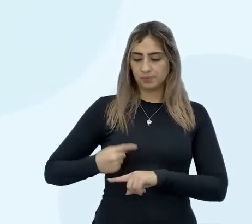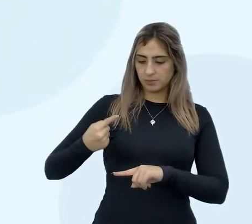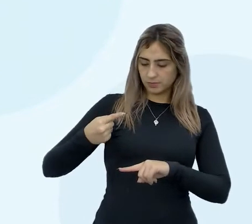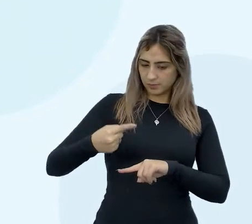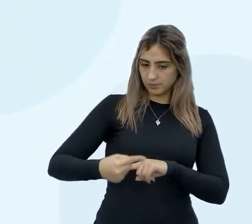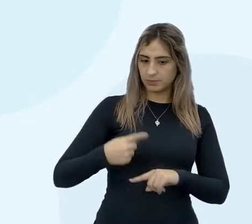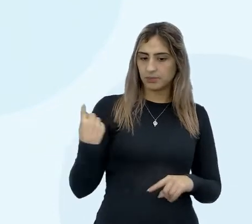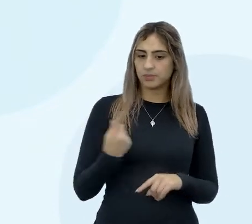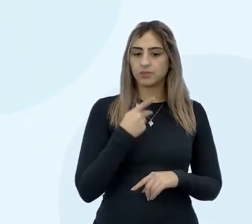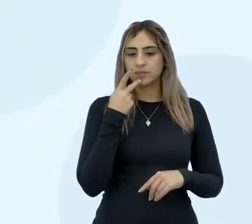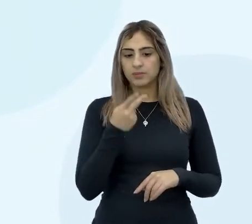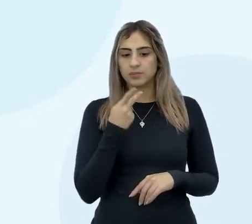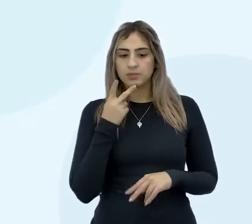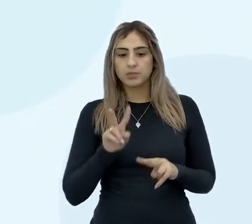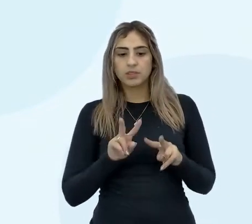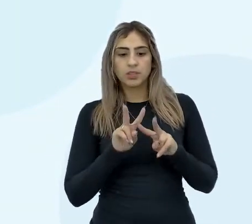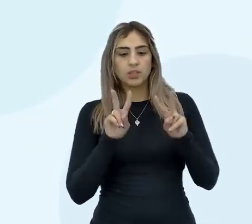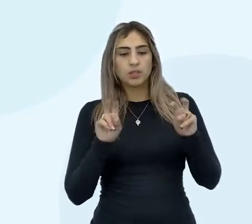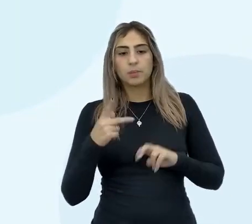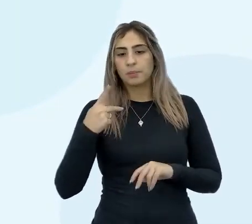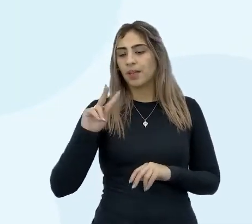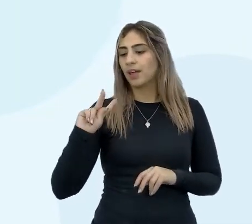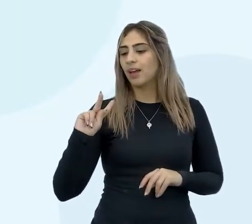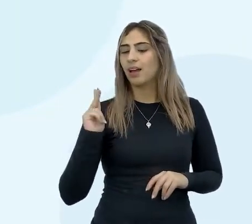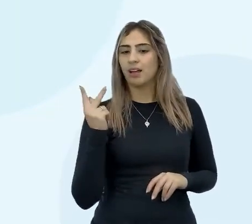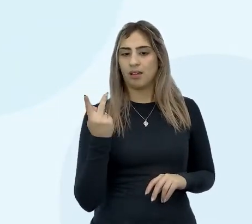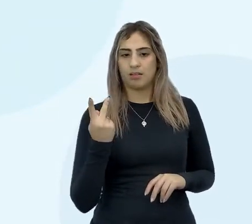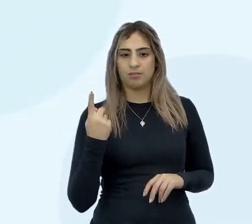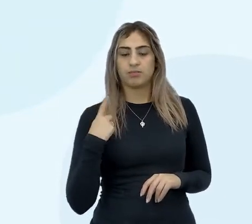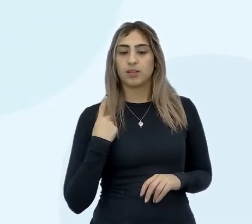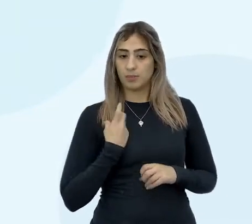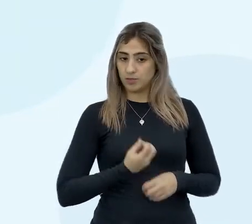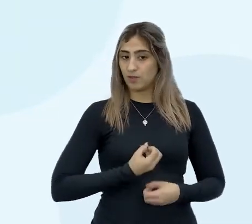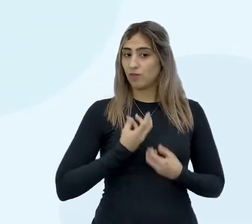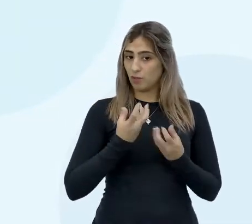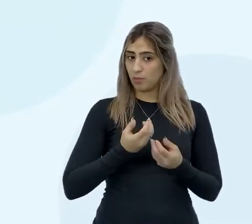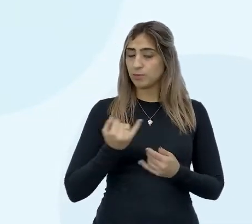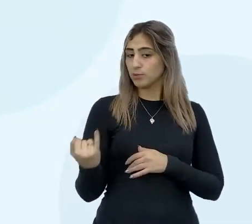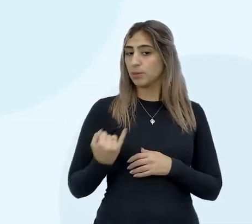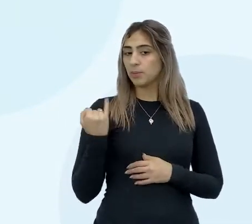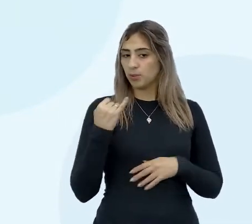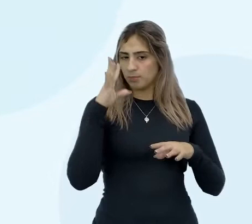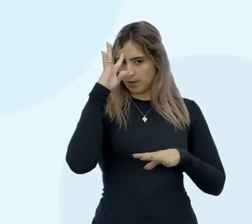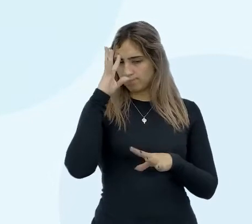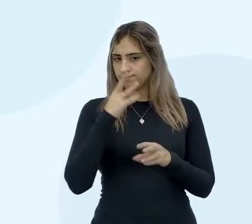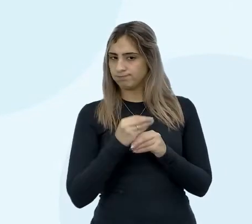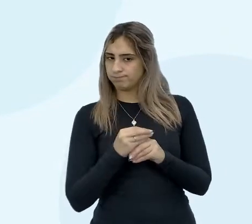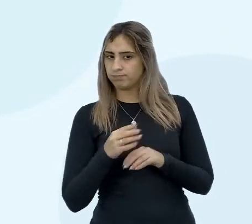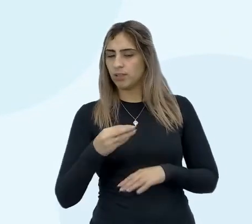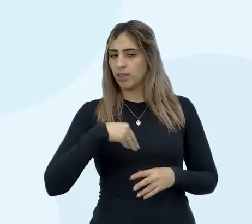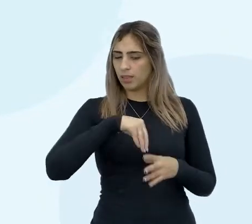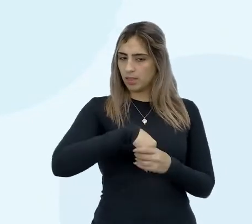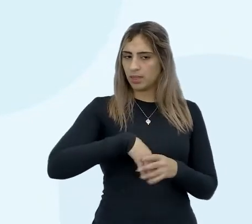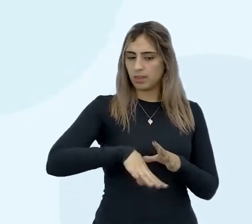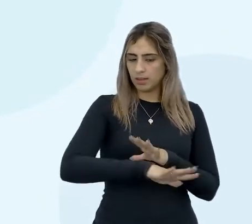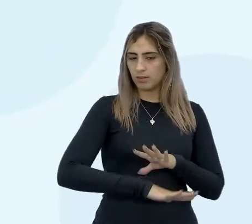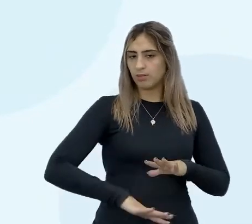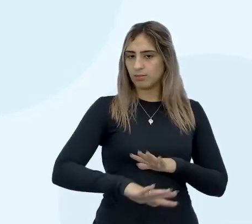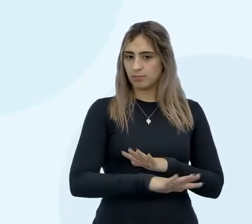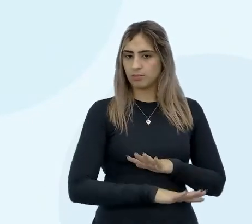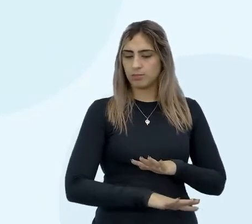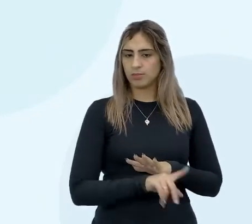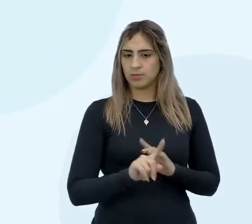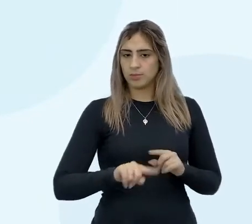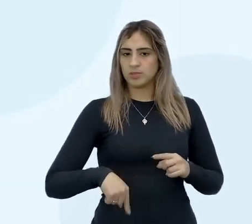próximo nós vamos falar sobre o pH. Então, temos aí informações importantes para se entender aí dentro com